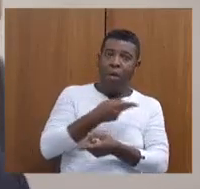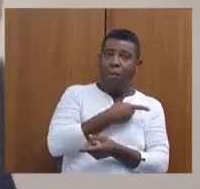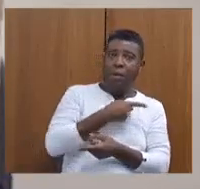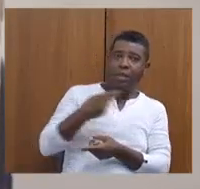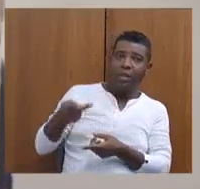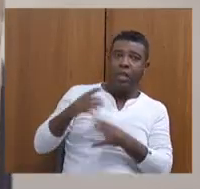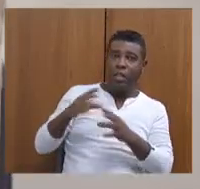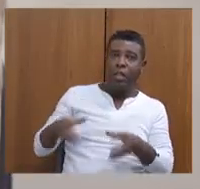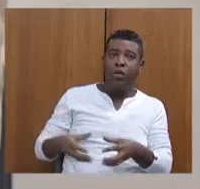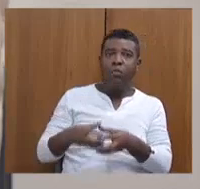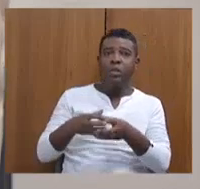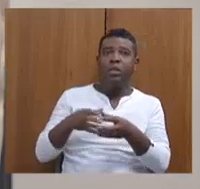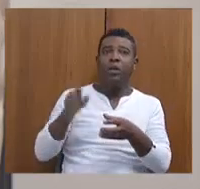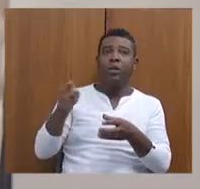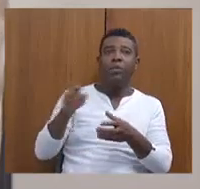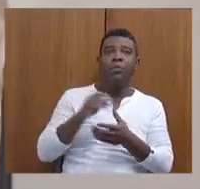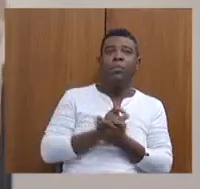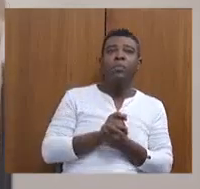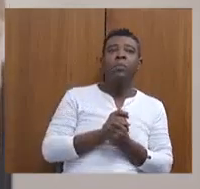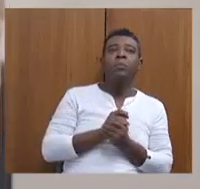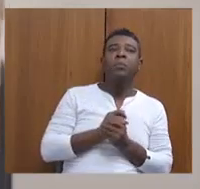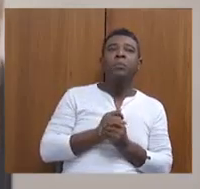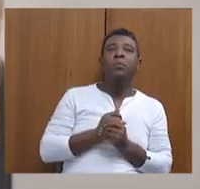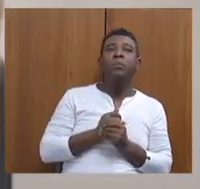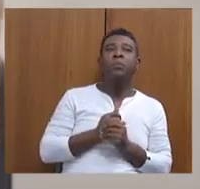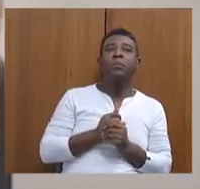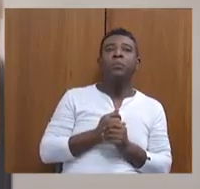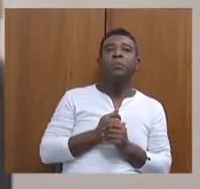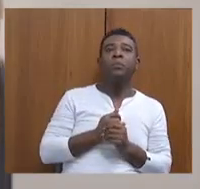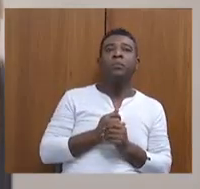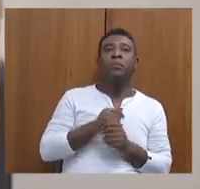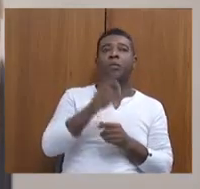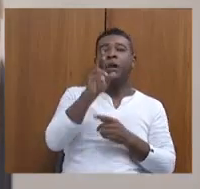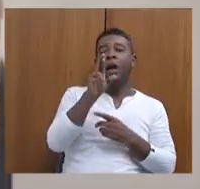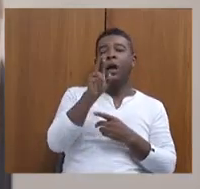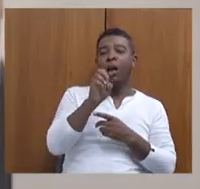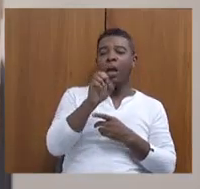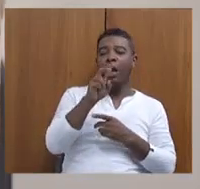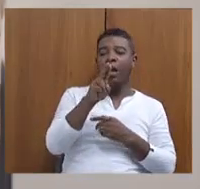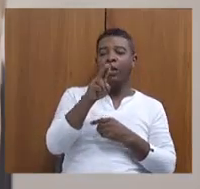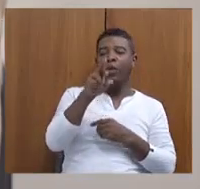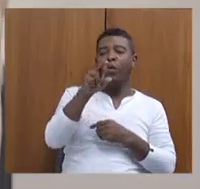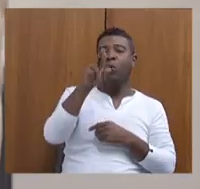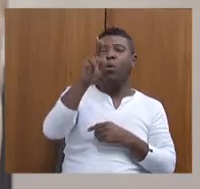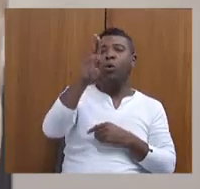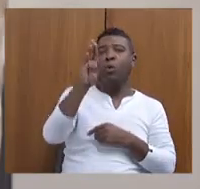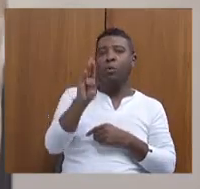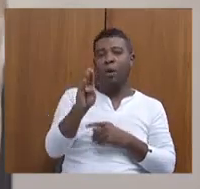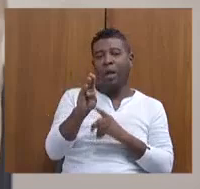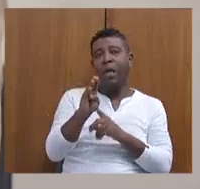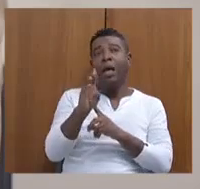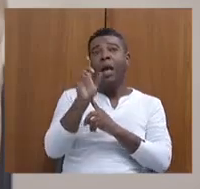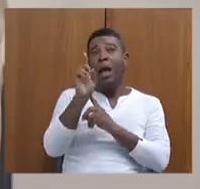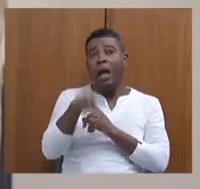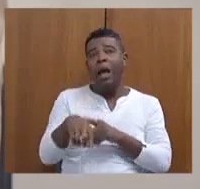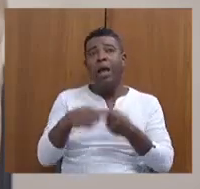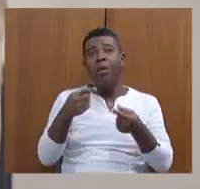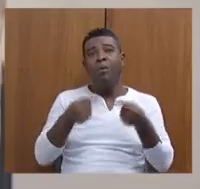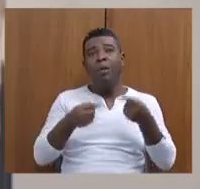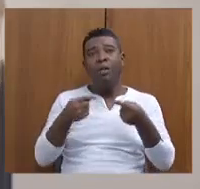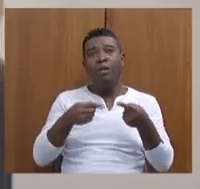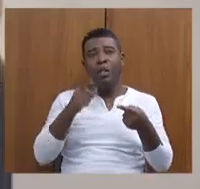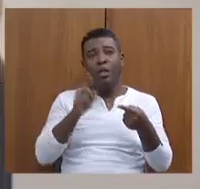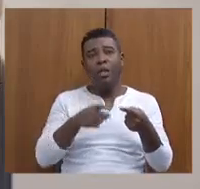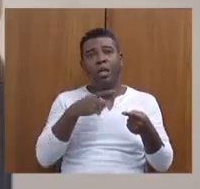da Comissão né reúbe é uma grande político do disco meu político tem início meio